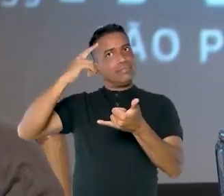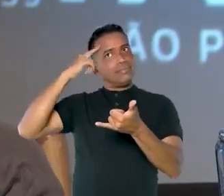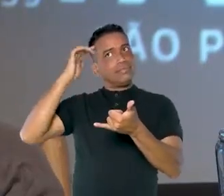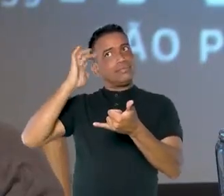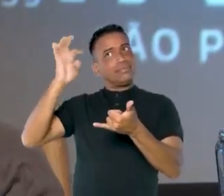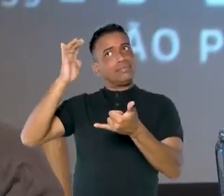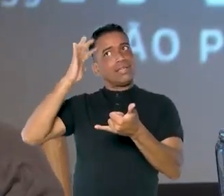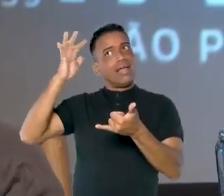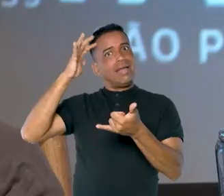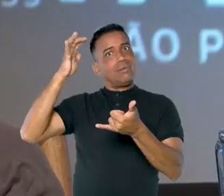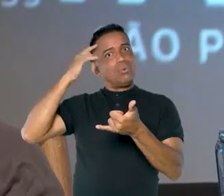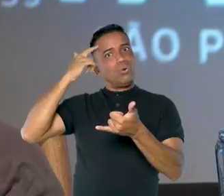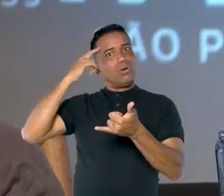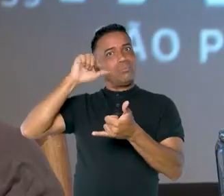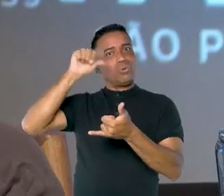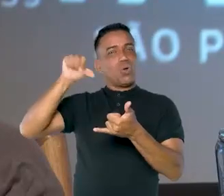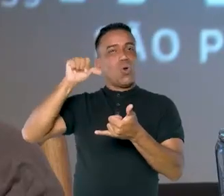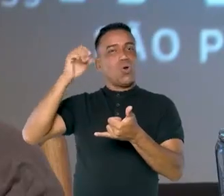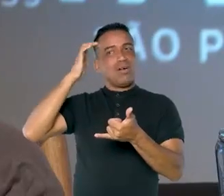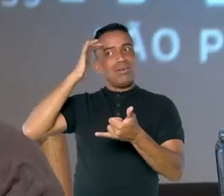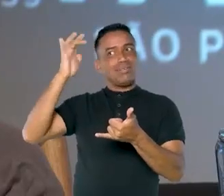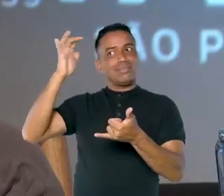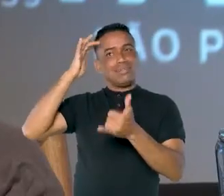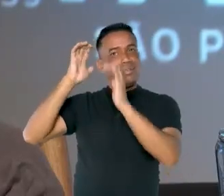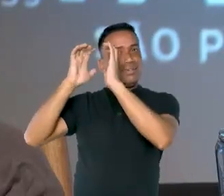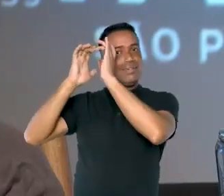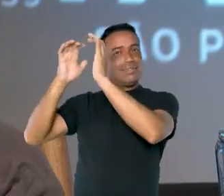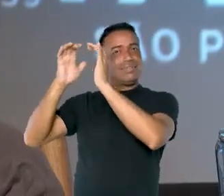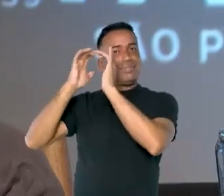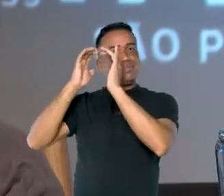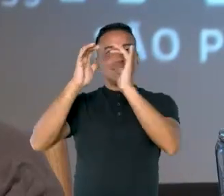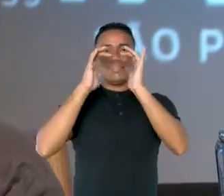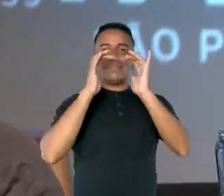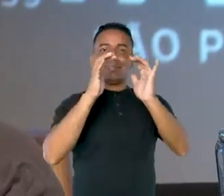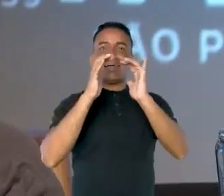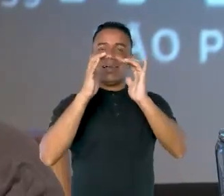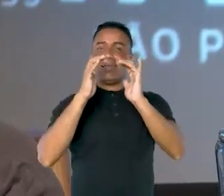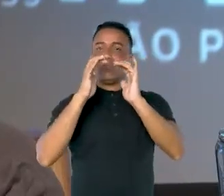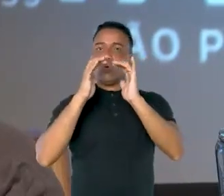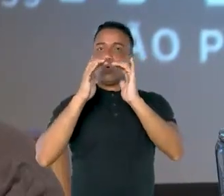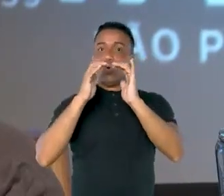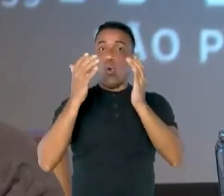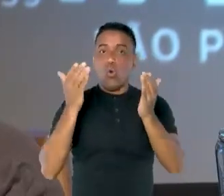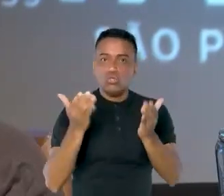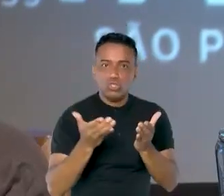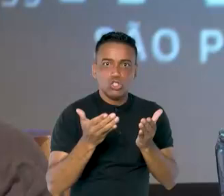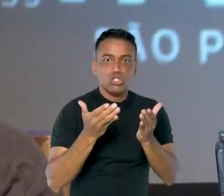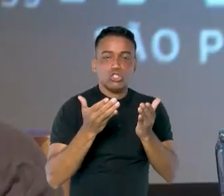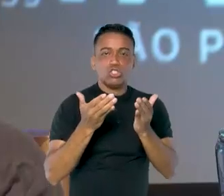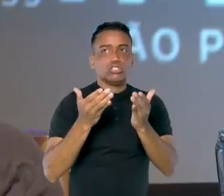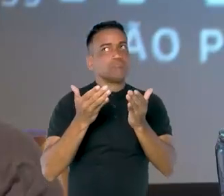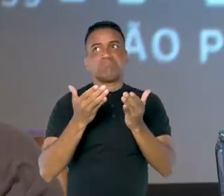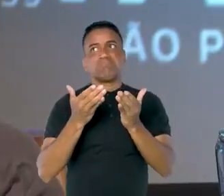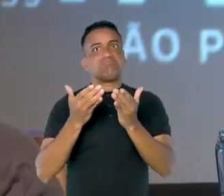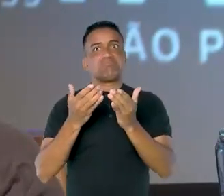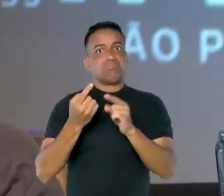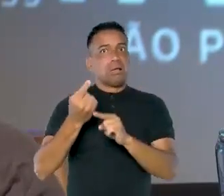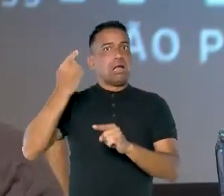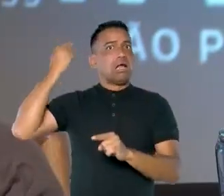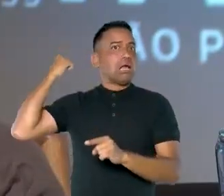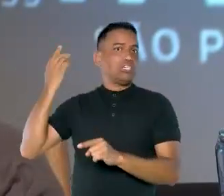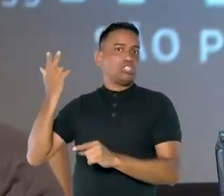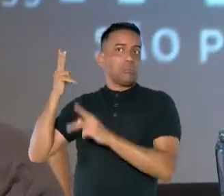mudou. O cérebro de hoje talvez não seja mais como o cérebro